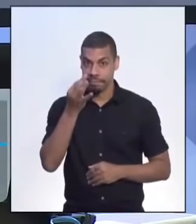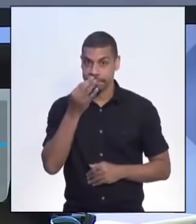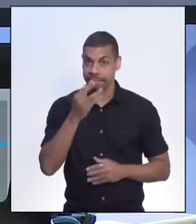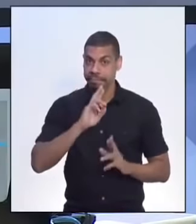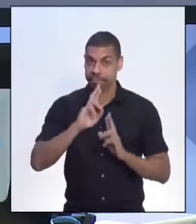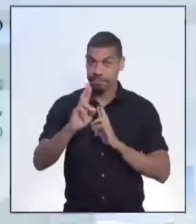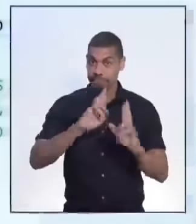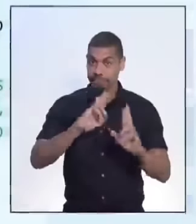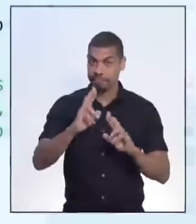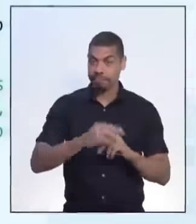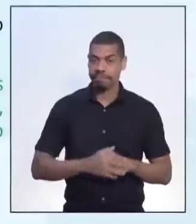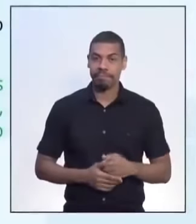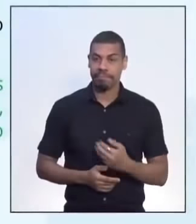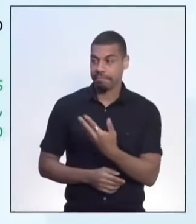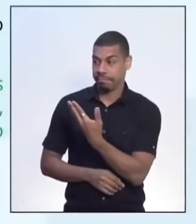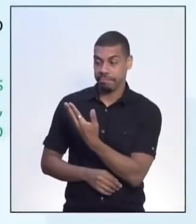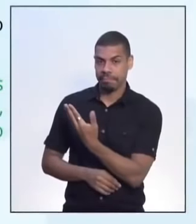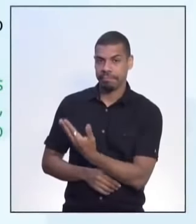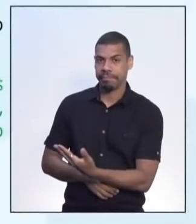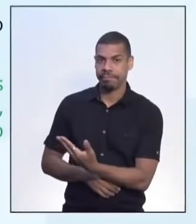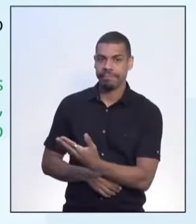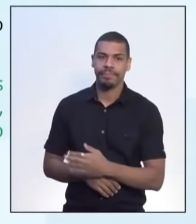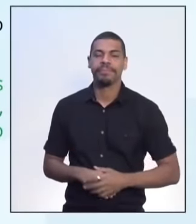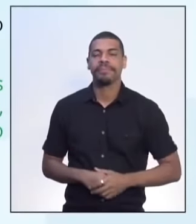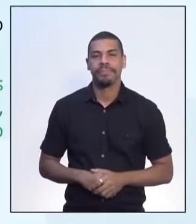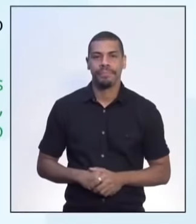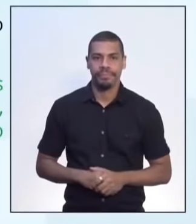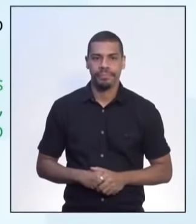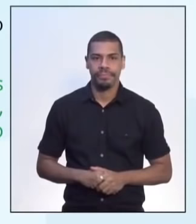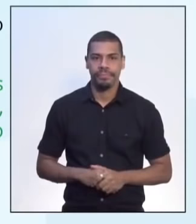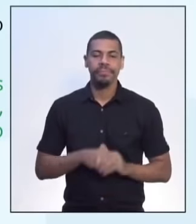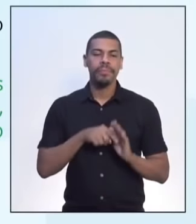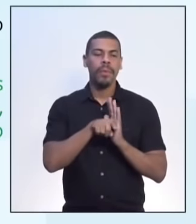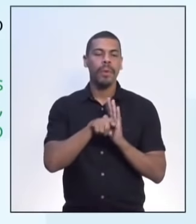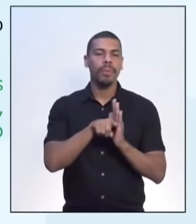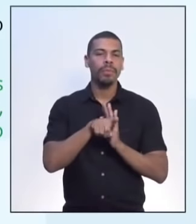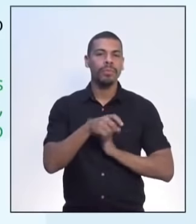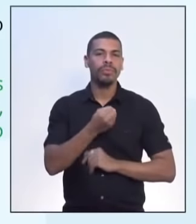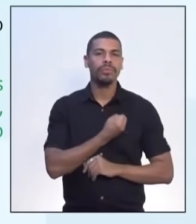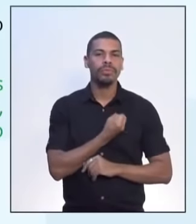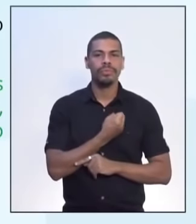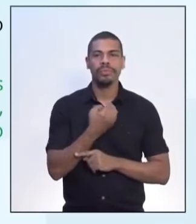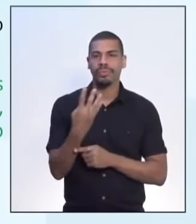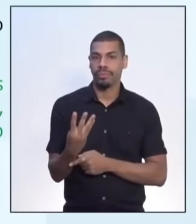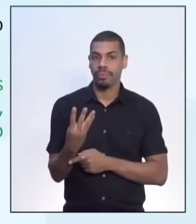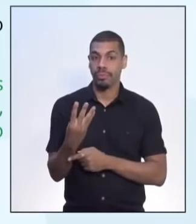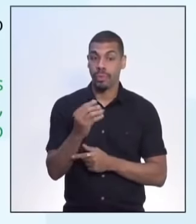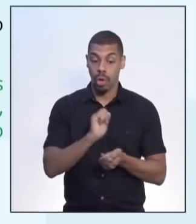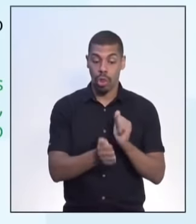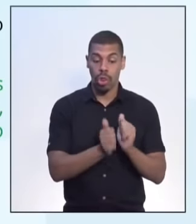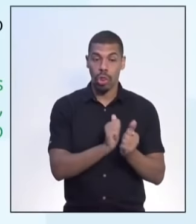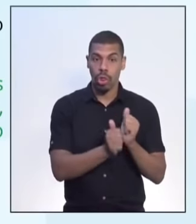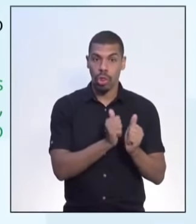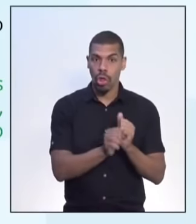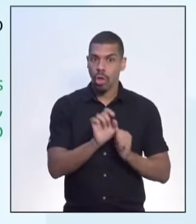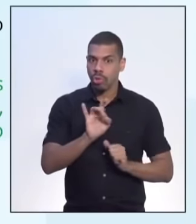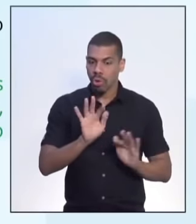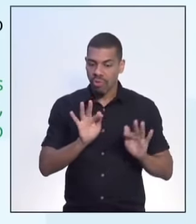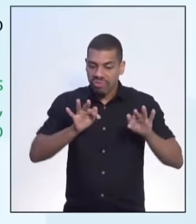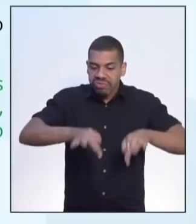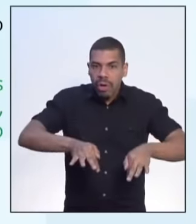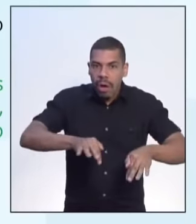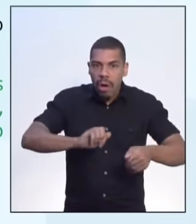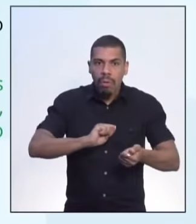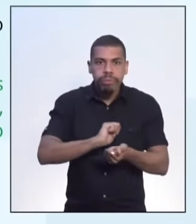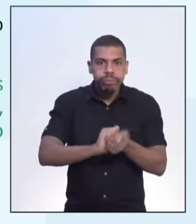aí. Segundo a autora, o que falam os filósofos sobre o jogo de futebol? O jogo só acaba quando termina.